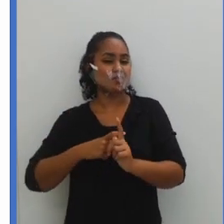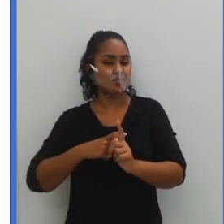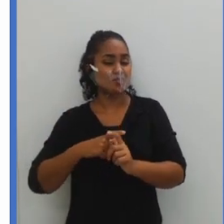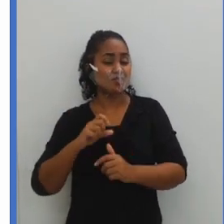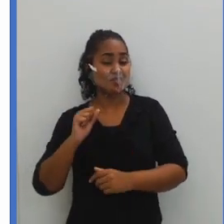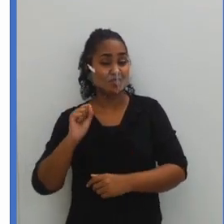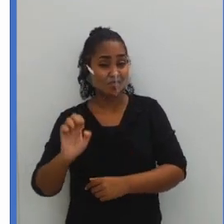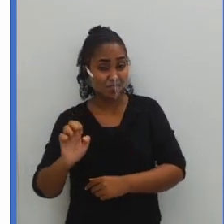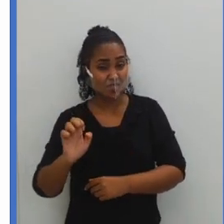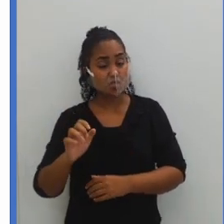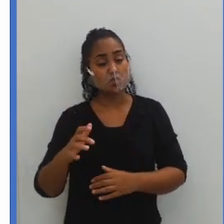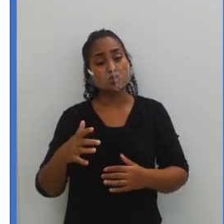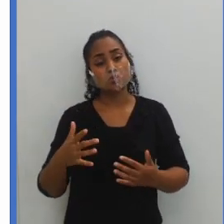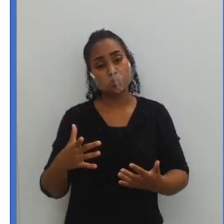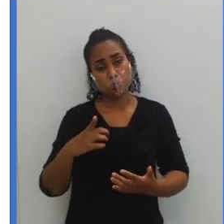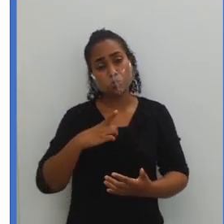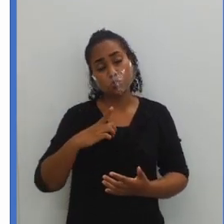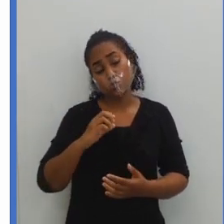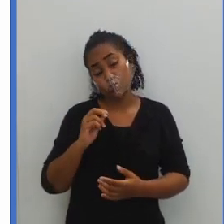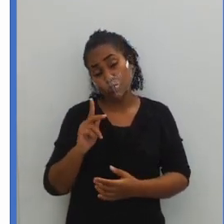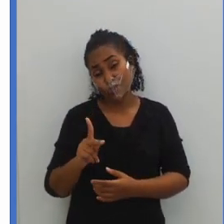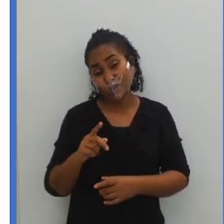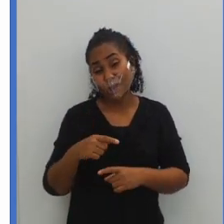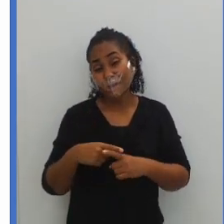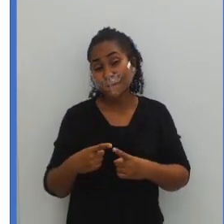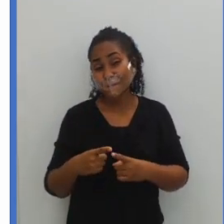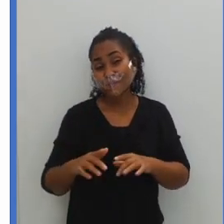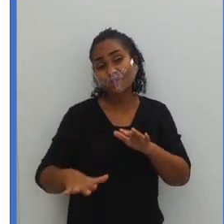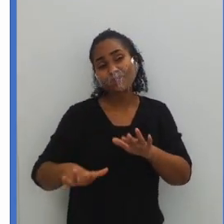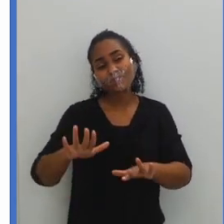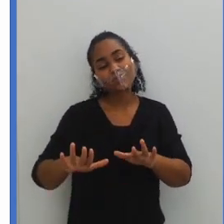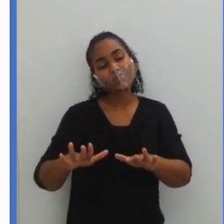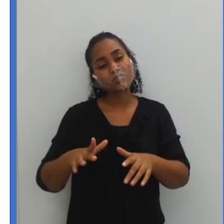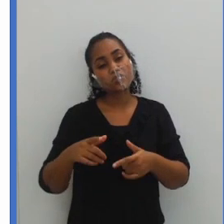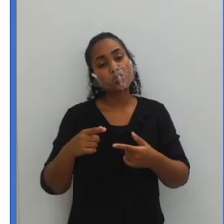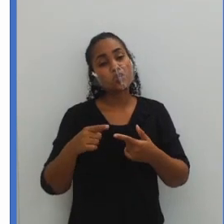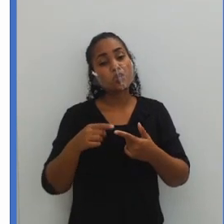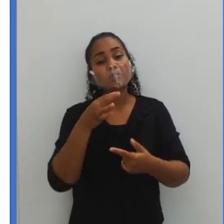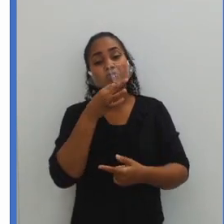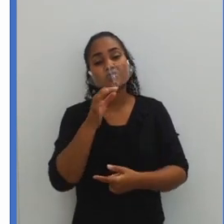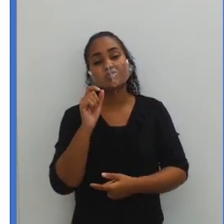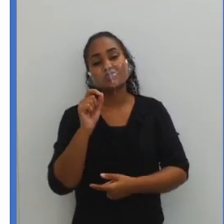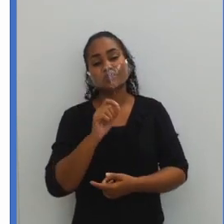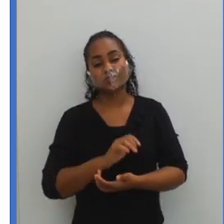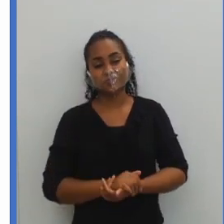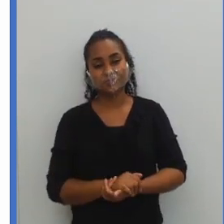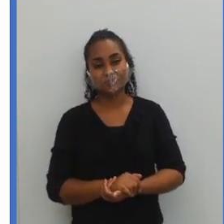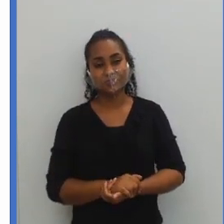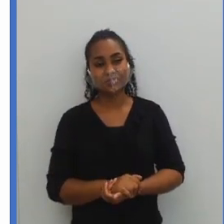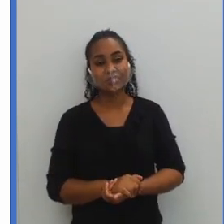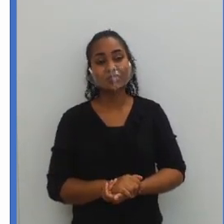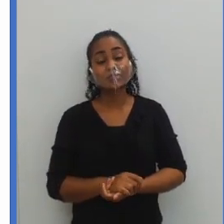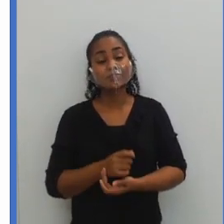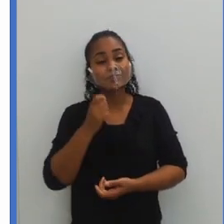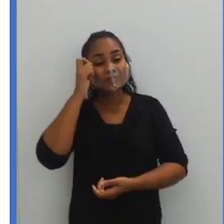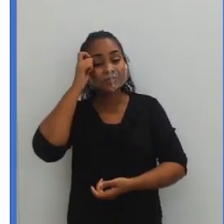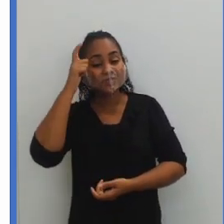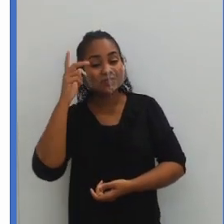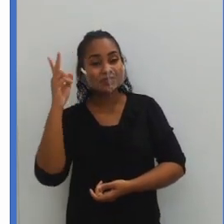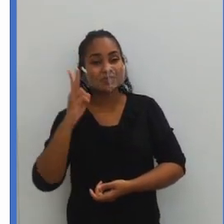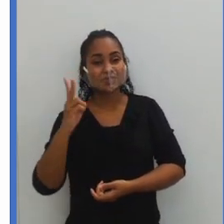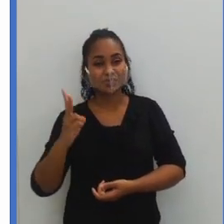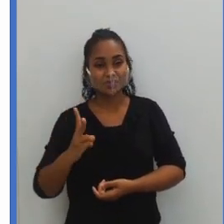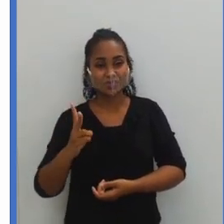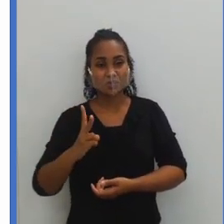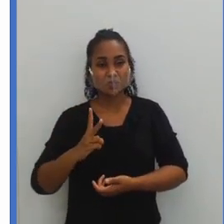pré-estabelecido. Se ficar até aí, ok. Só que depois a gente vai ver que tem uma outra conotação também. Então, por exemplo, juízo